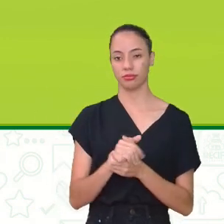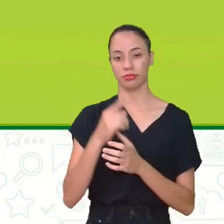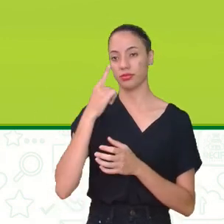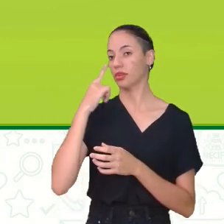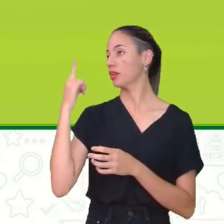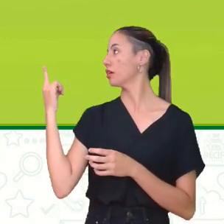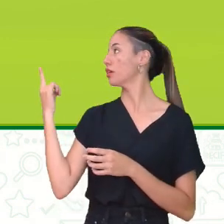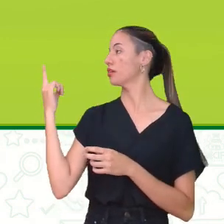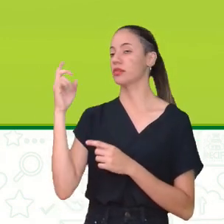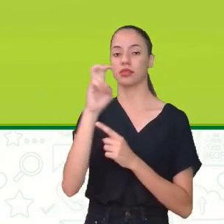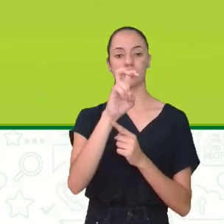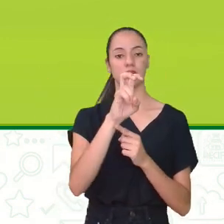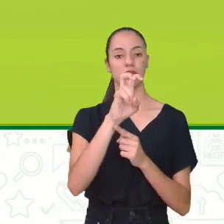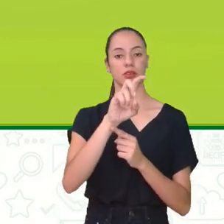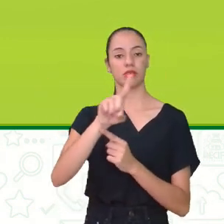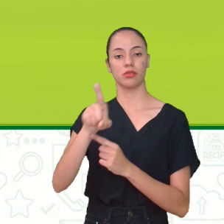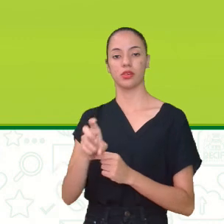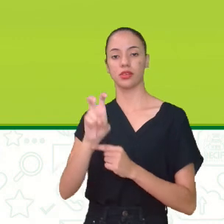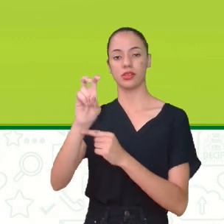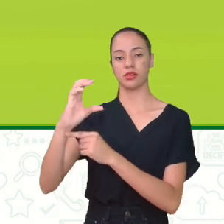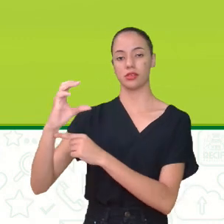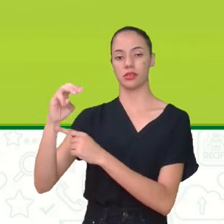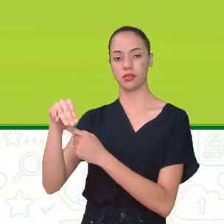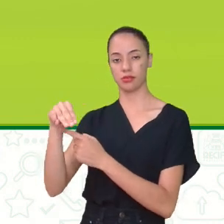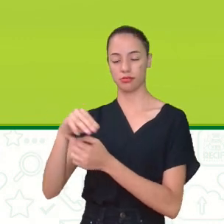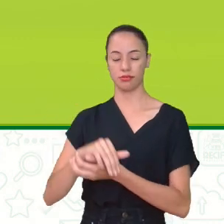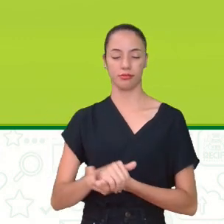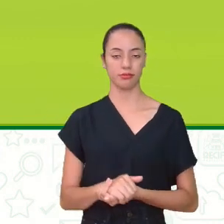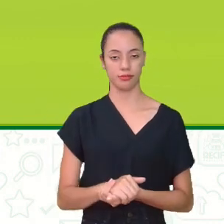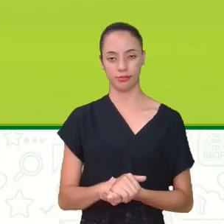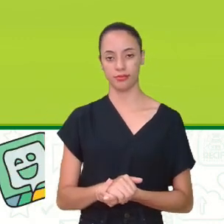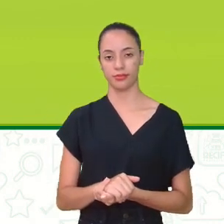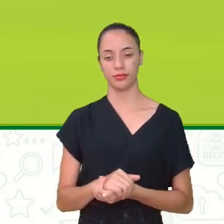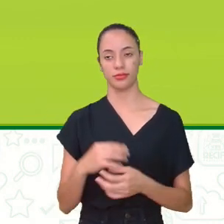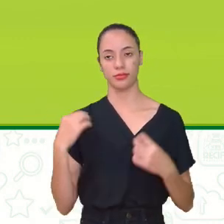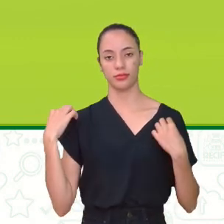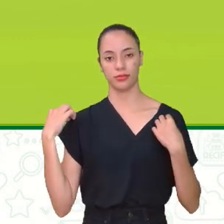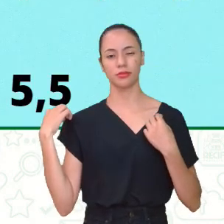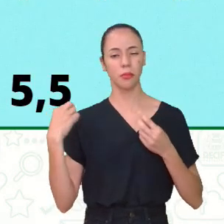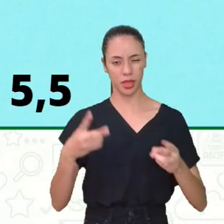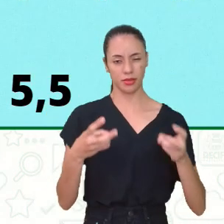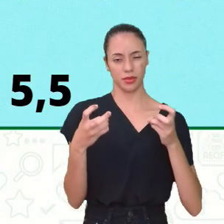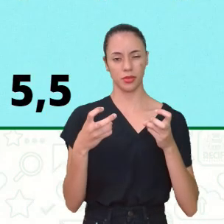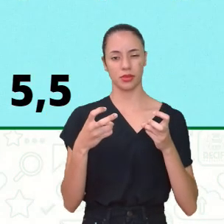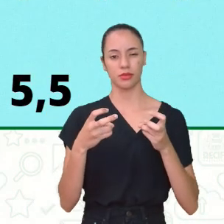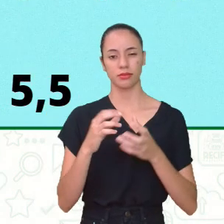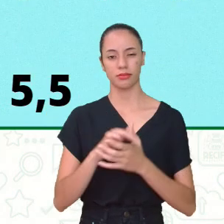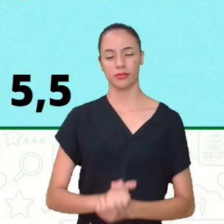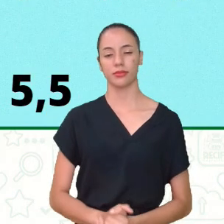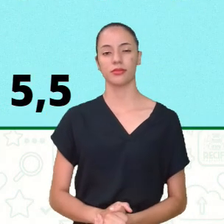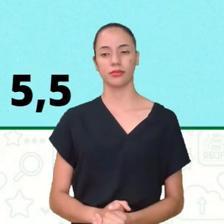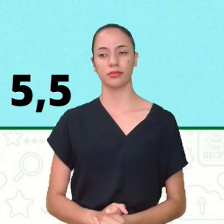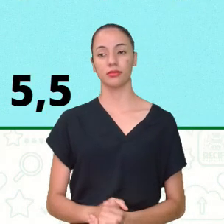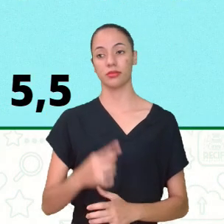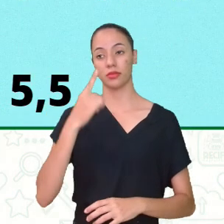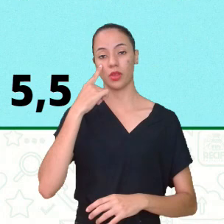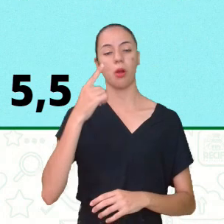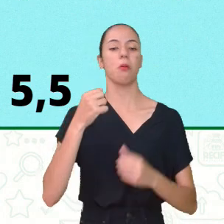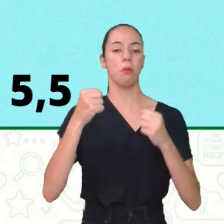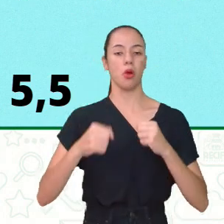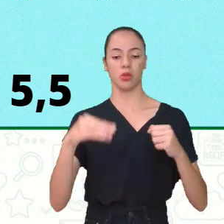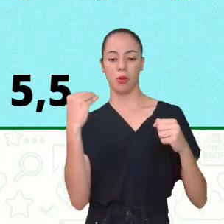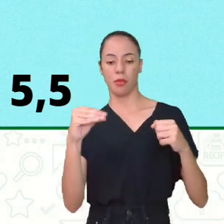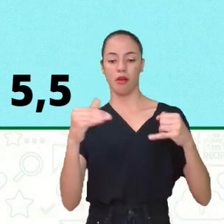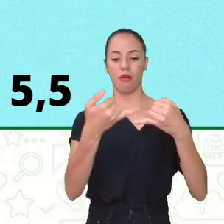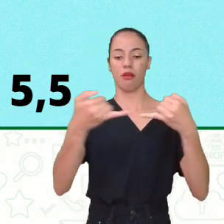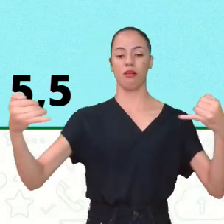Exatamente 5,5 centímetros. Certo? Perceberam? Que a gente pode pôr na